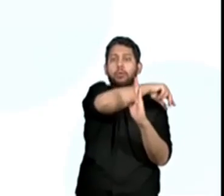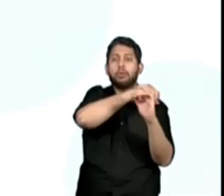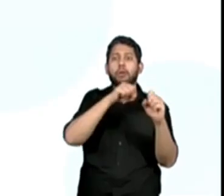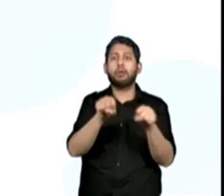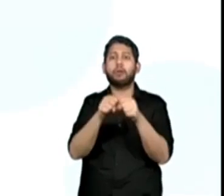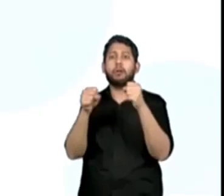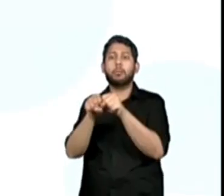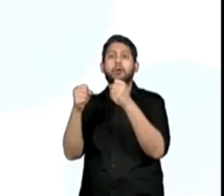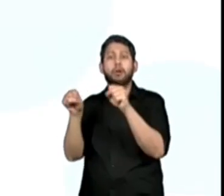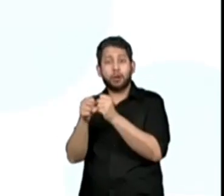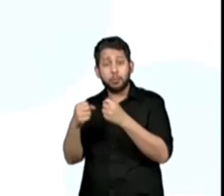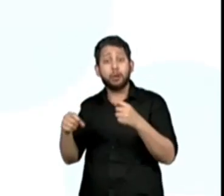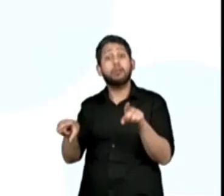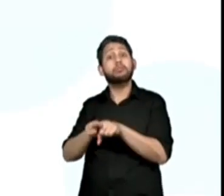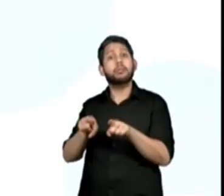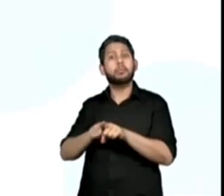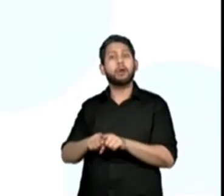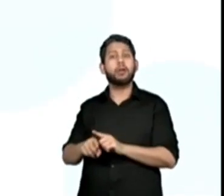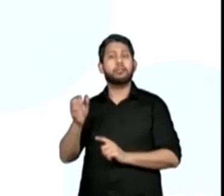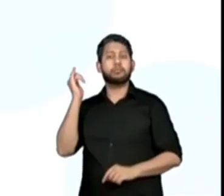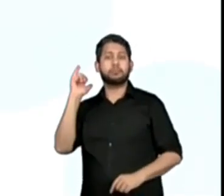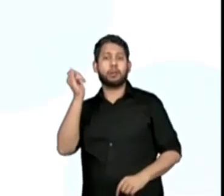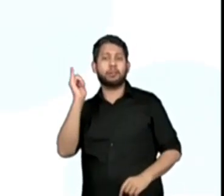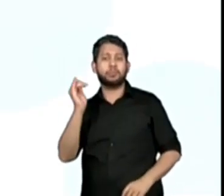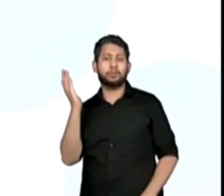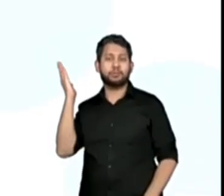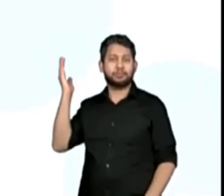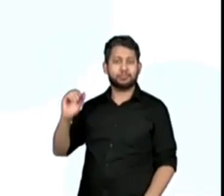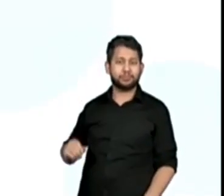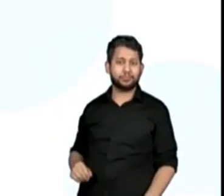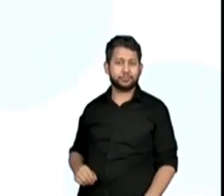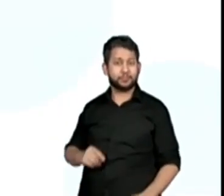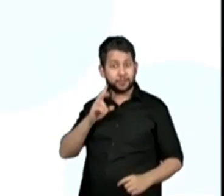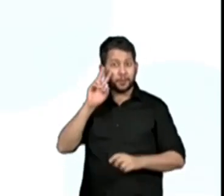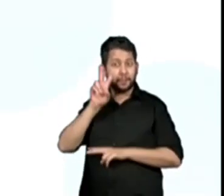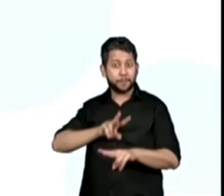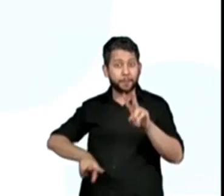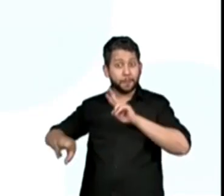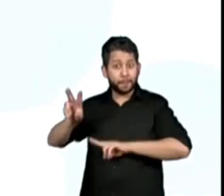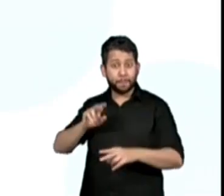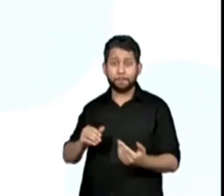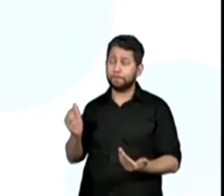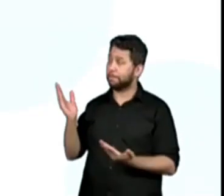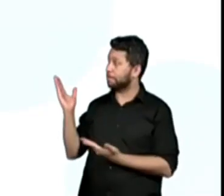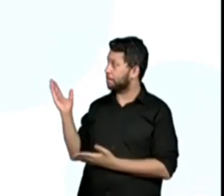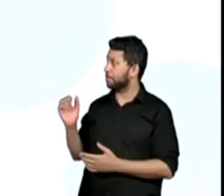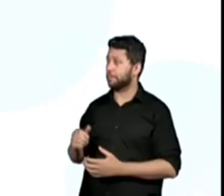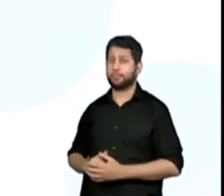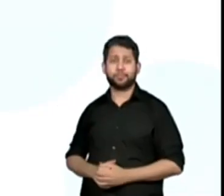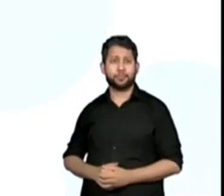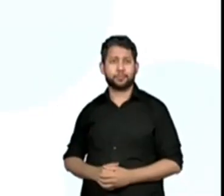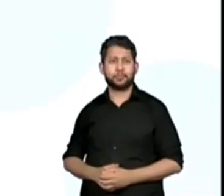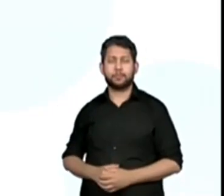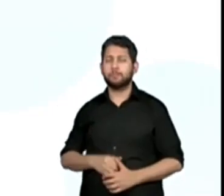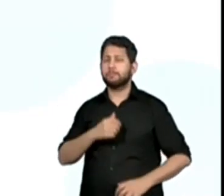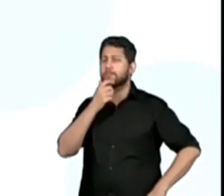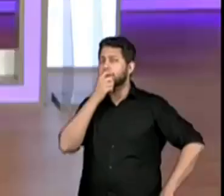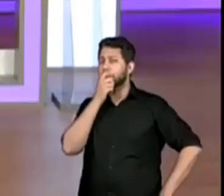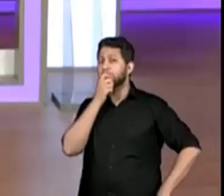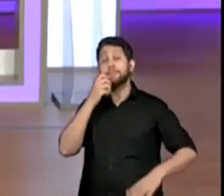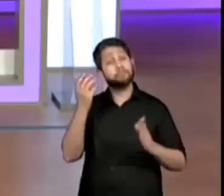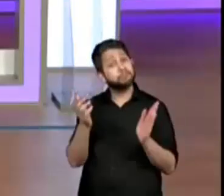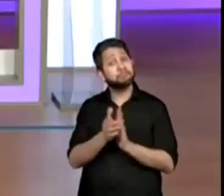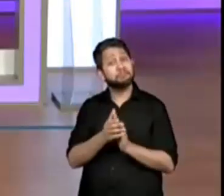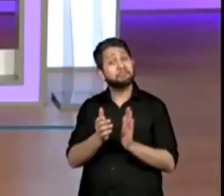o texto do narrador. Todos os elementos que nós observamos nos nossos quadrinhos.